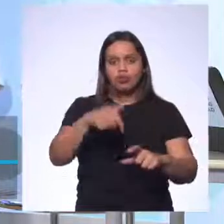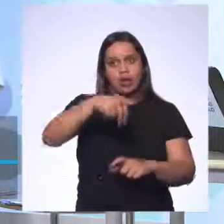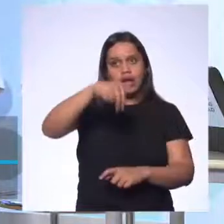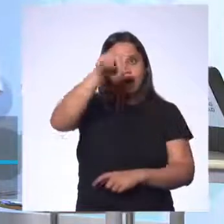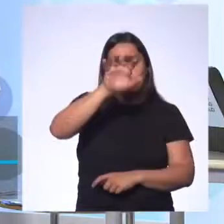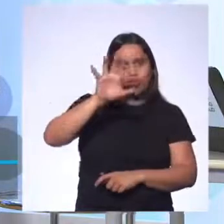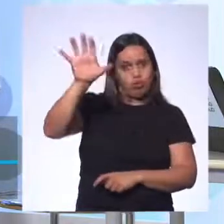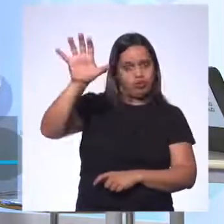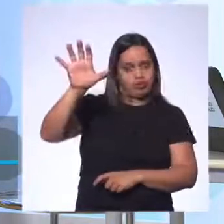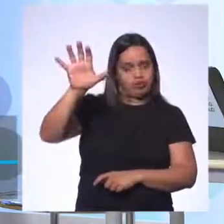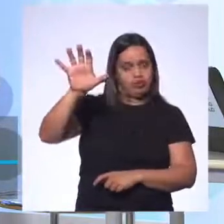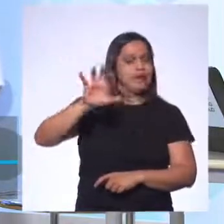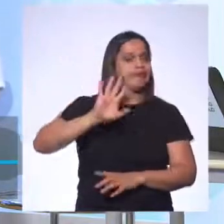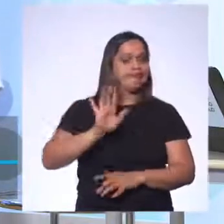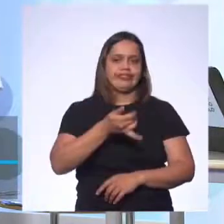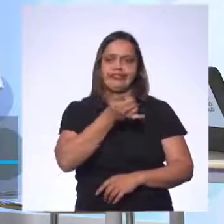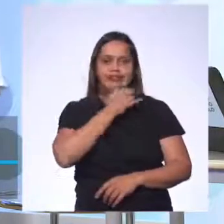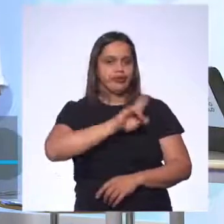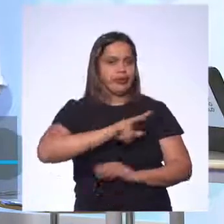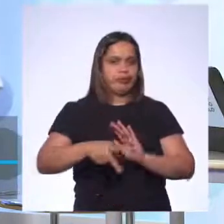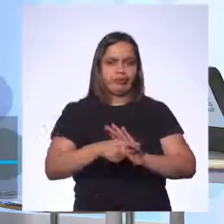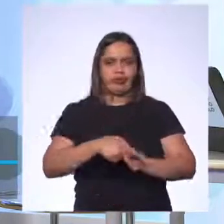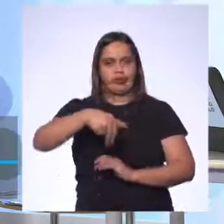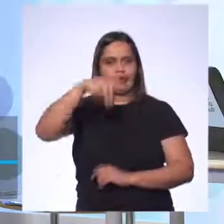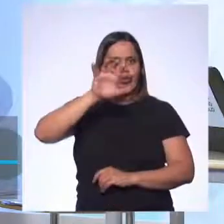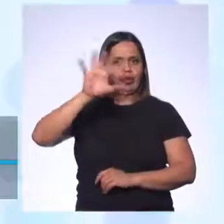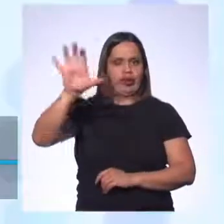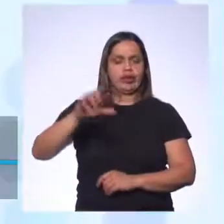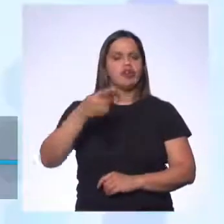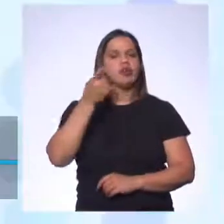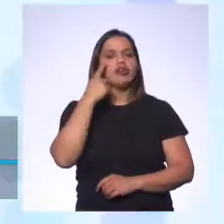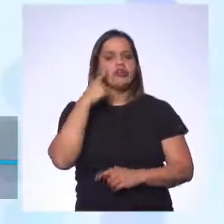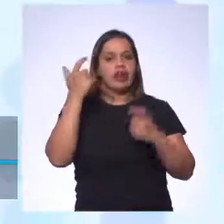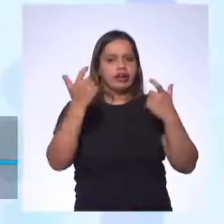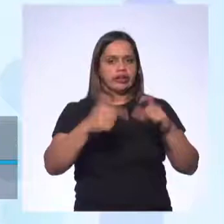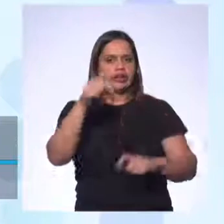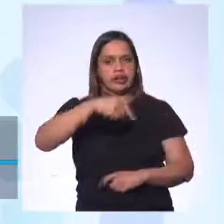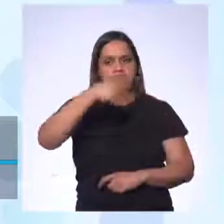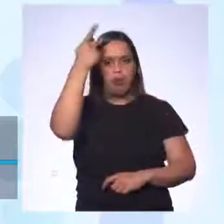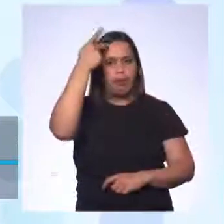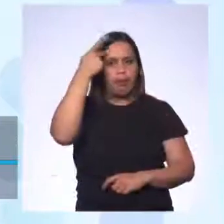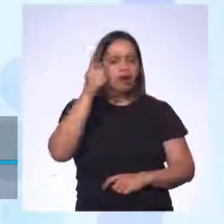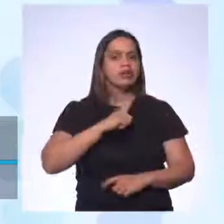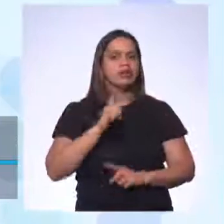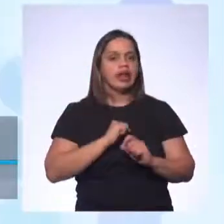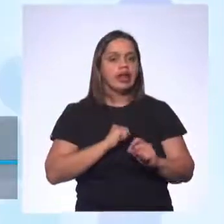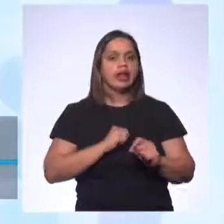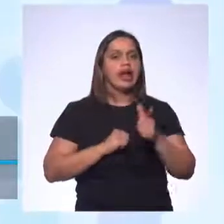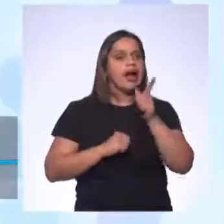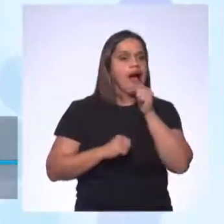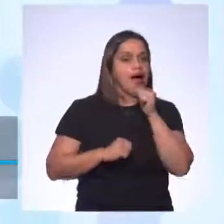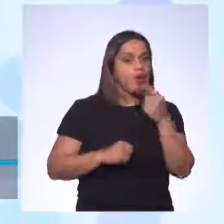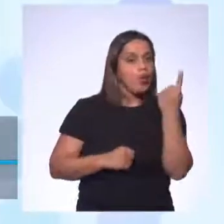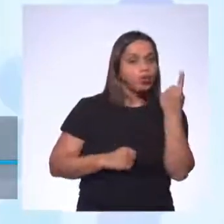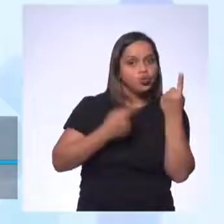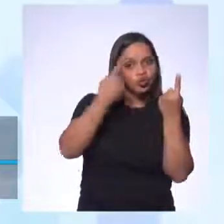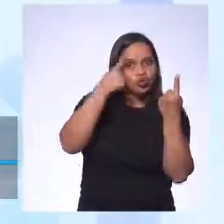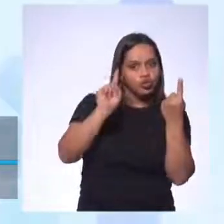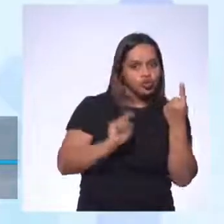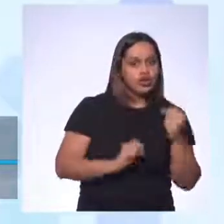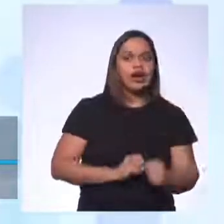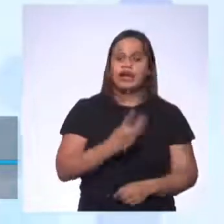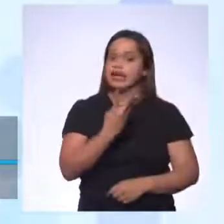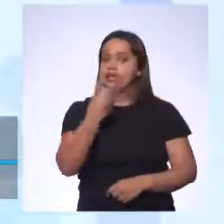do Nordeste, tá? A gente pode pegar aqui bairros de São Paulo que tem água um dia, 3 não, tá bom? Tô falando